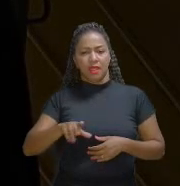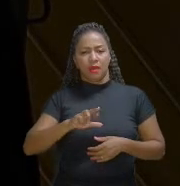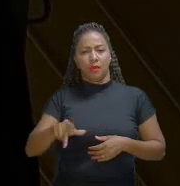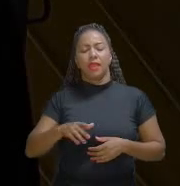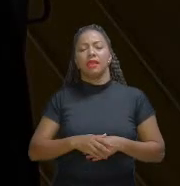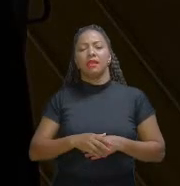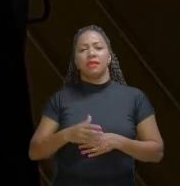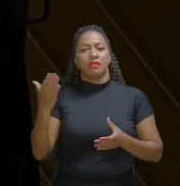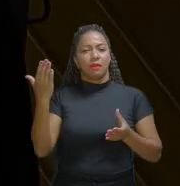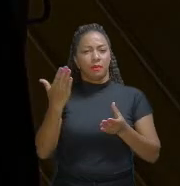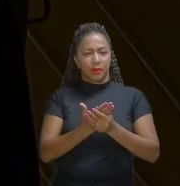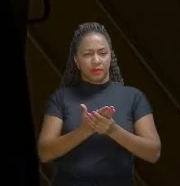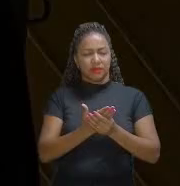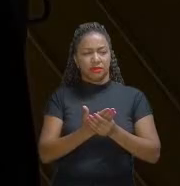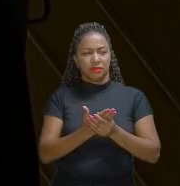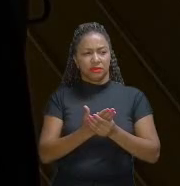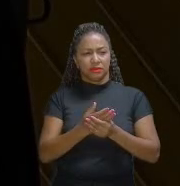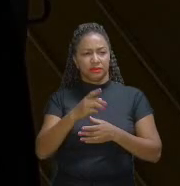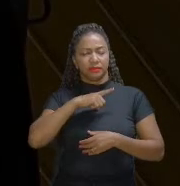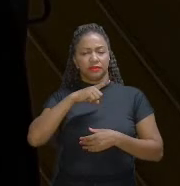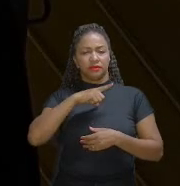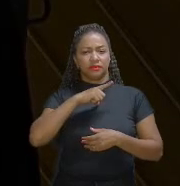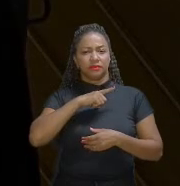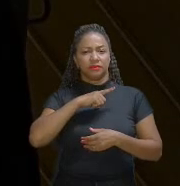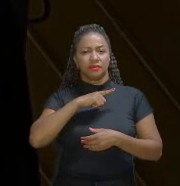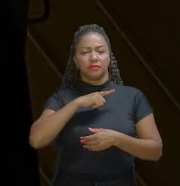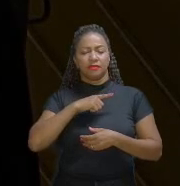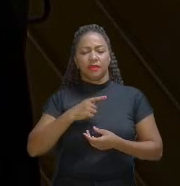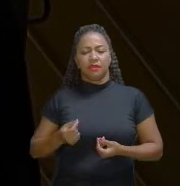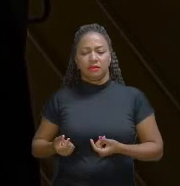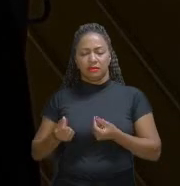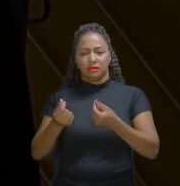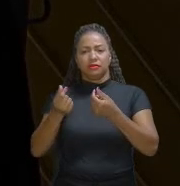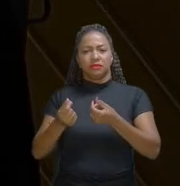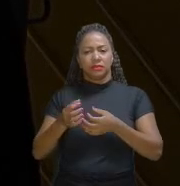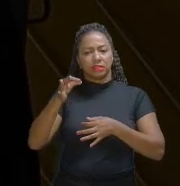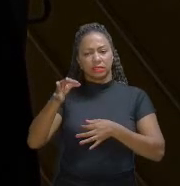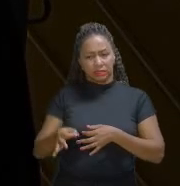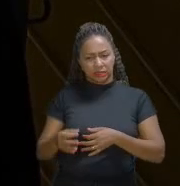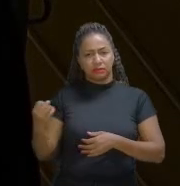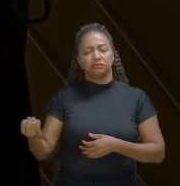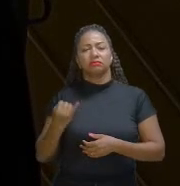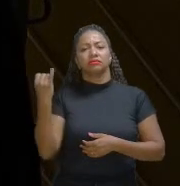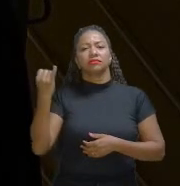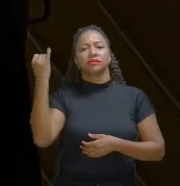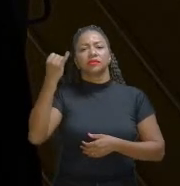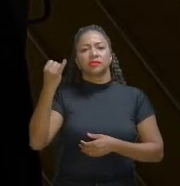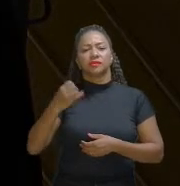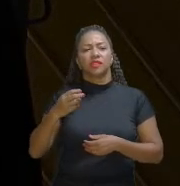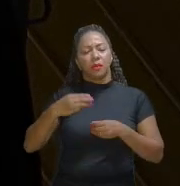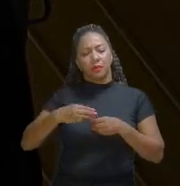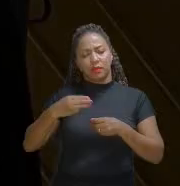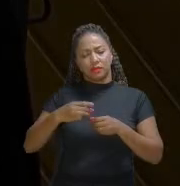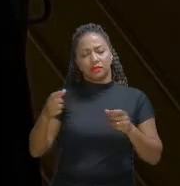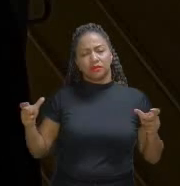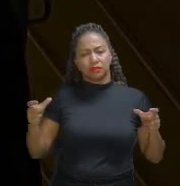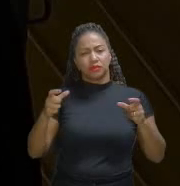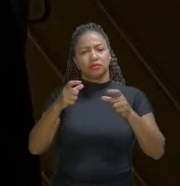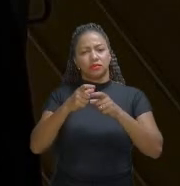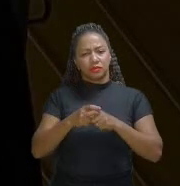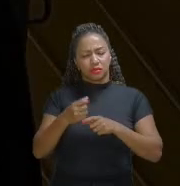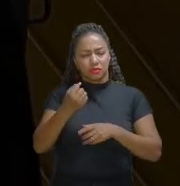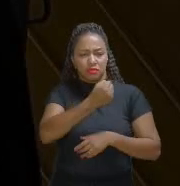dos autos, o que tem é movimentação financeira relevante no contexto de um município pequeno, a obtenção de número